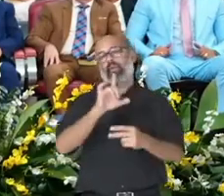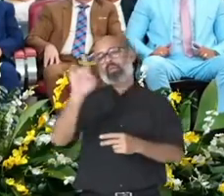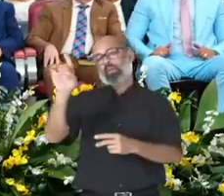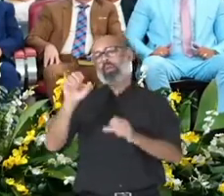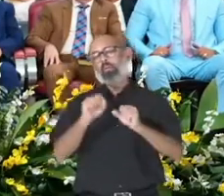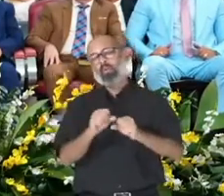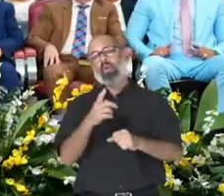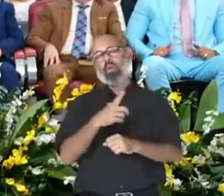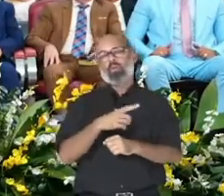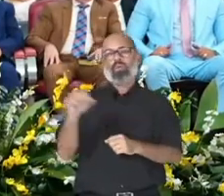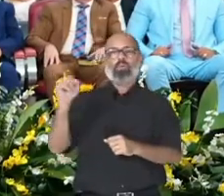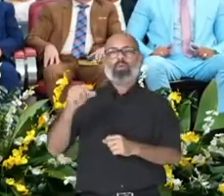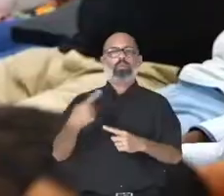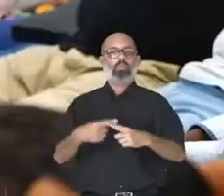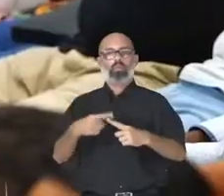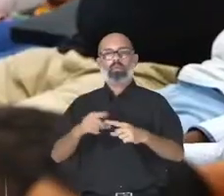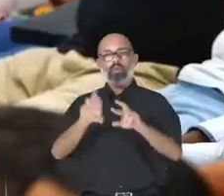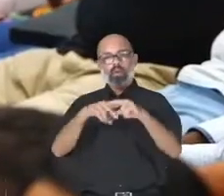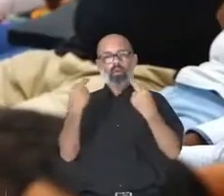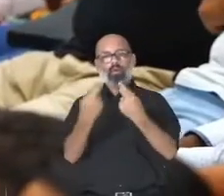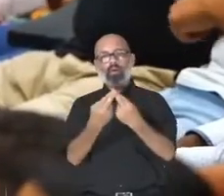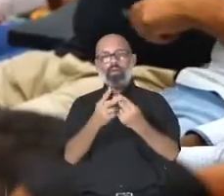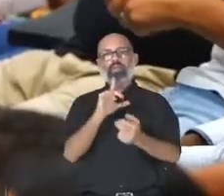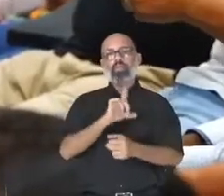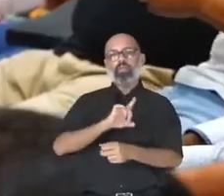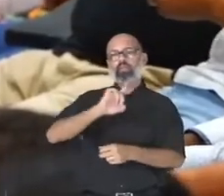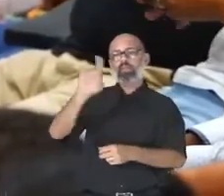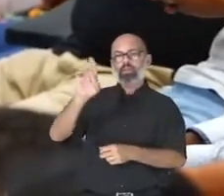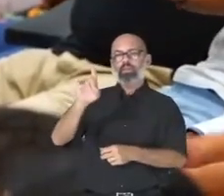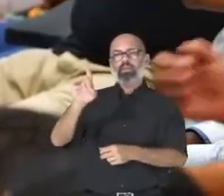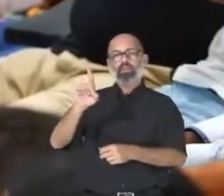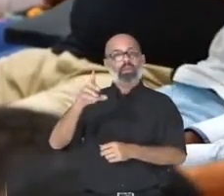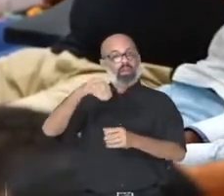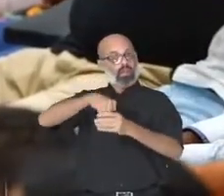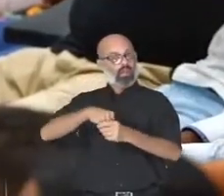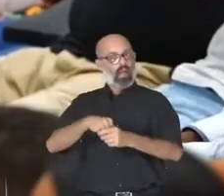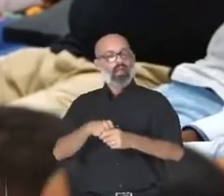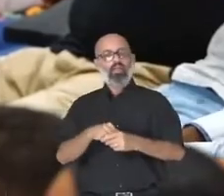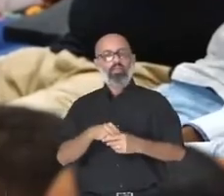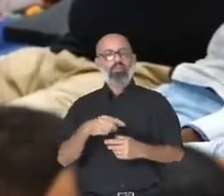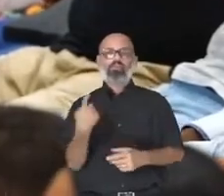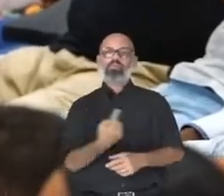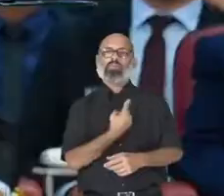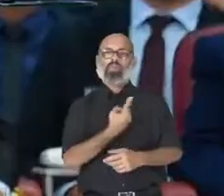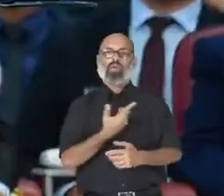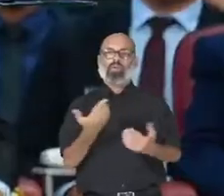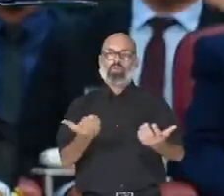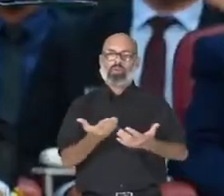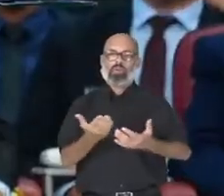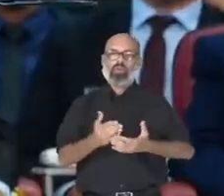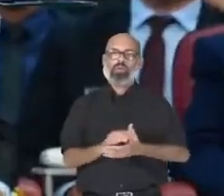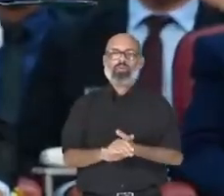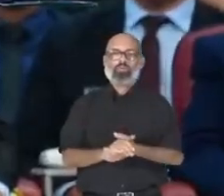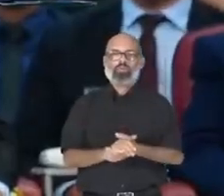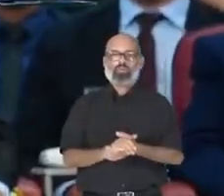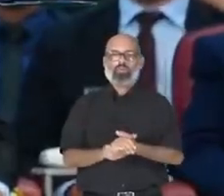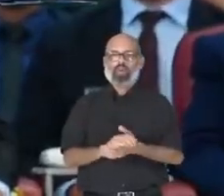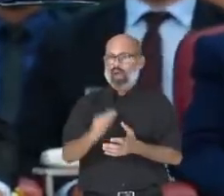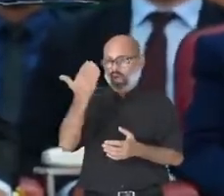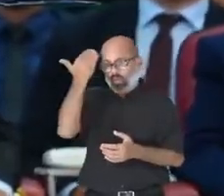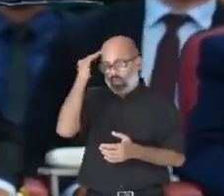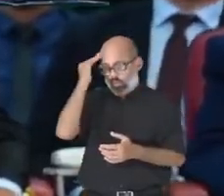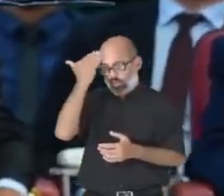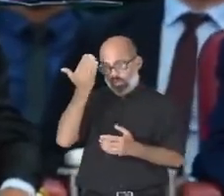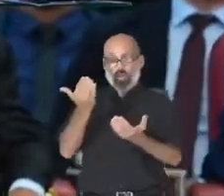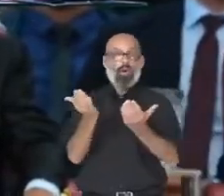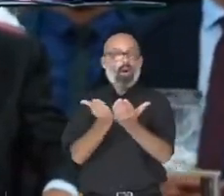ir embora, sabe por quê? Porque o reino de Deus está dentro de vocês agora. Ah não, você não entendeu, vou falar de